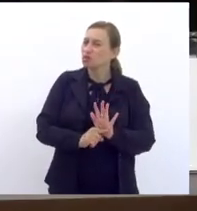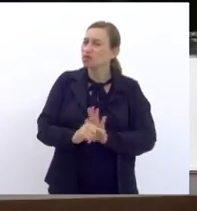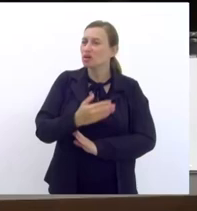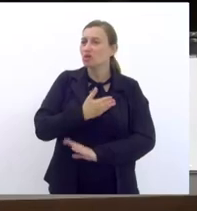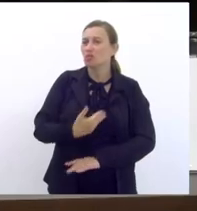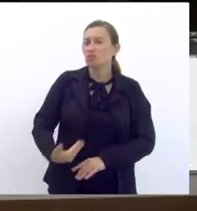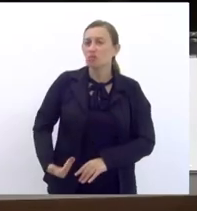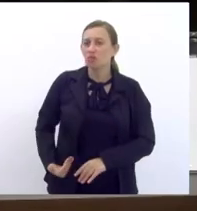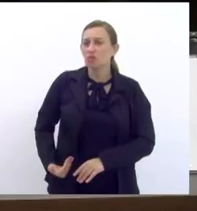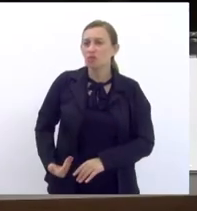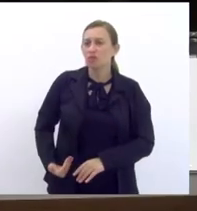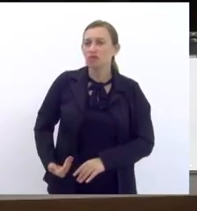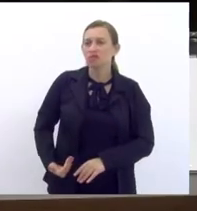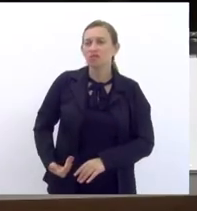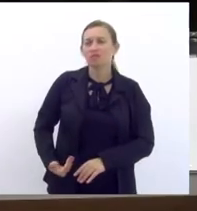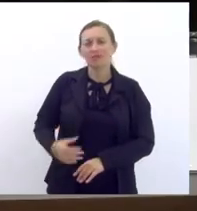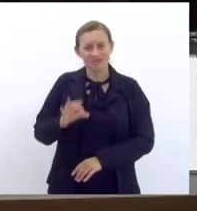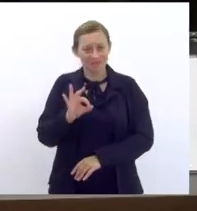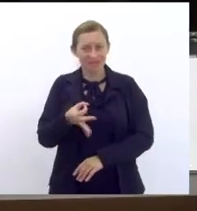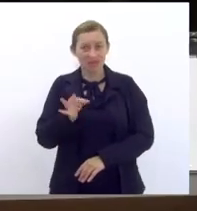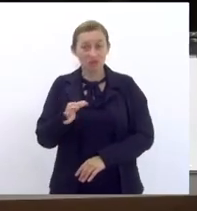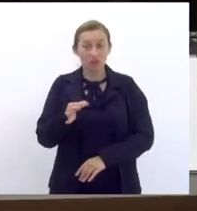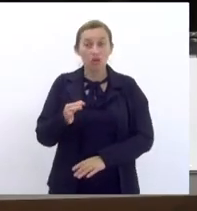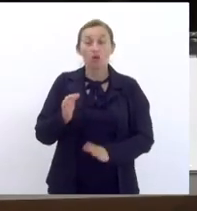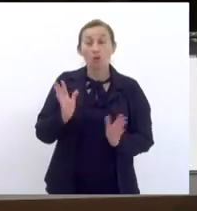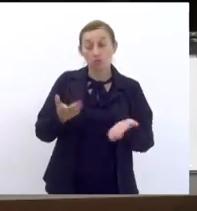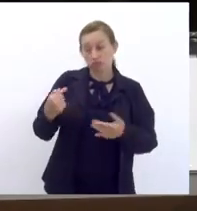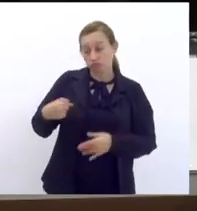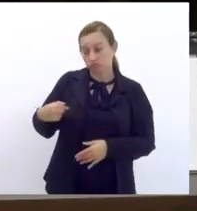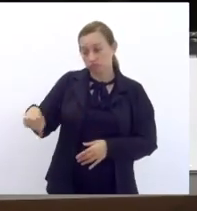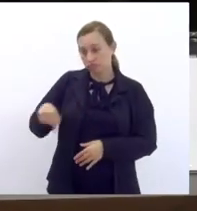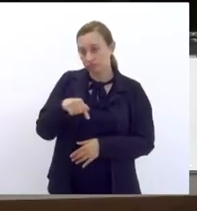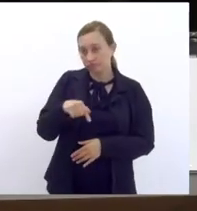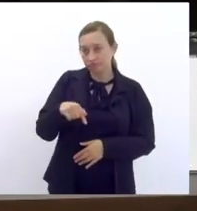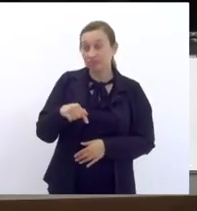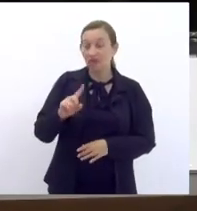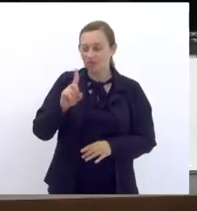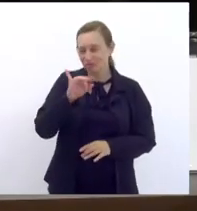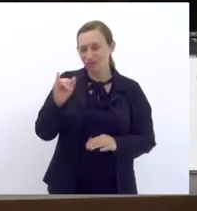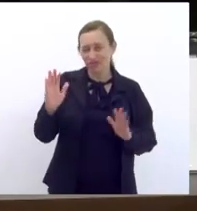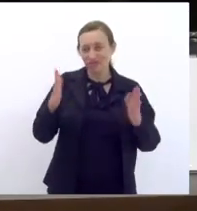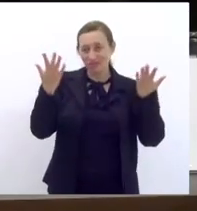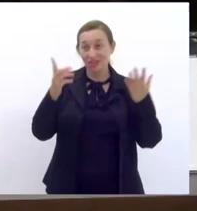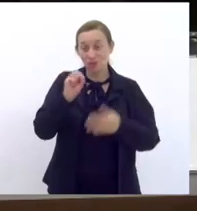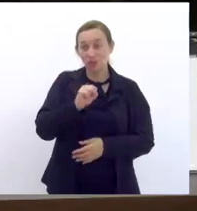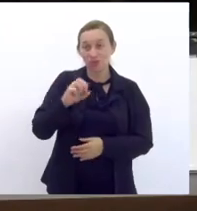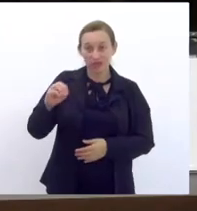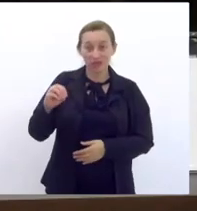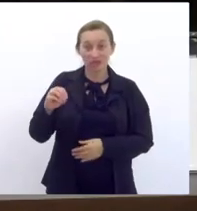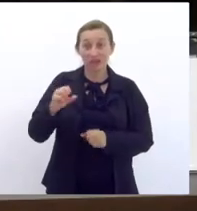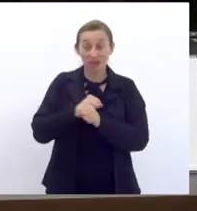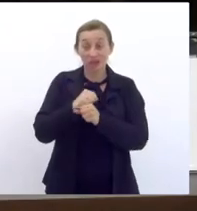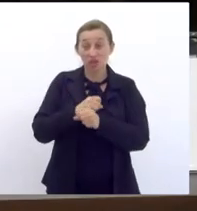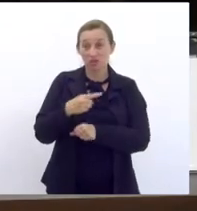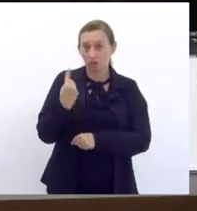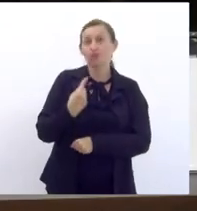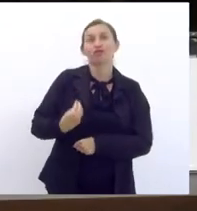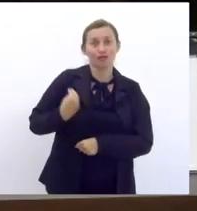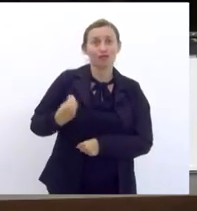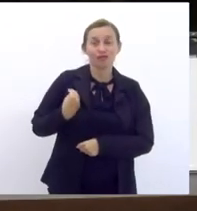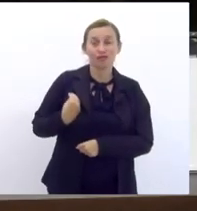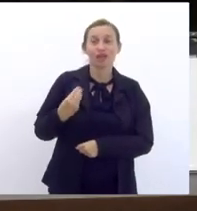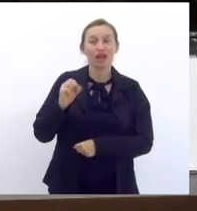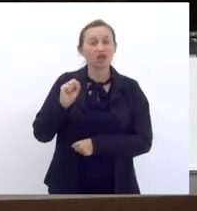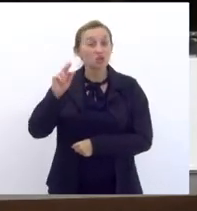de uma forma mais consistente eu hoje aqui eu venho Hoje é um dia de festa 80 anos e estamos vivos aqui a suipa